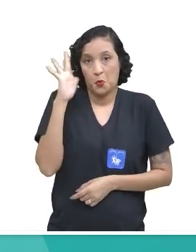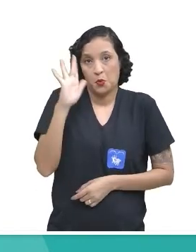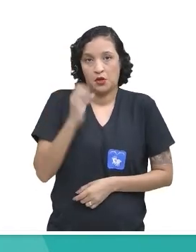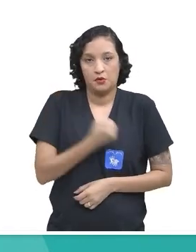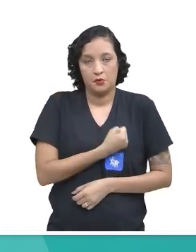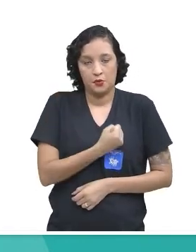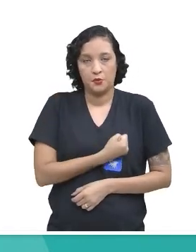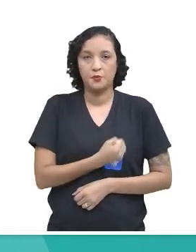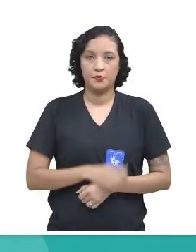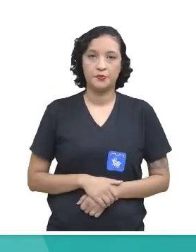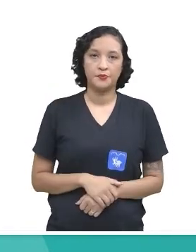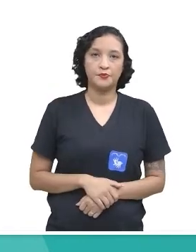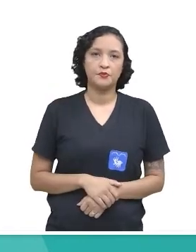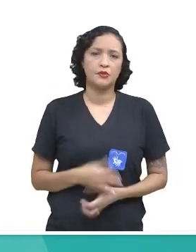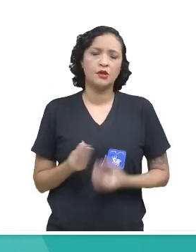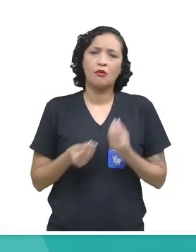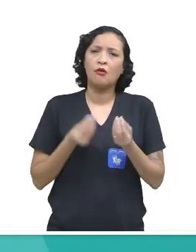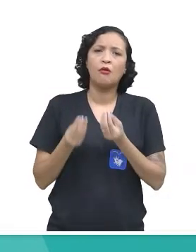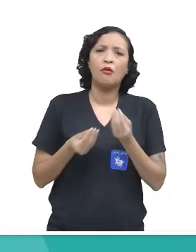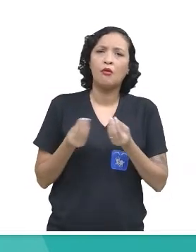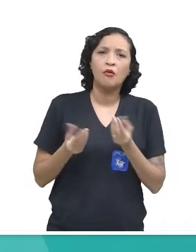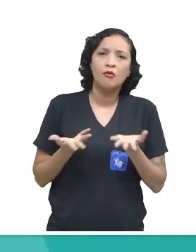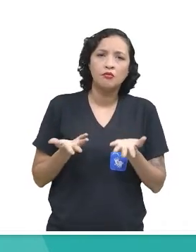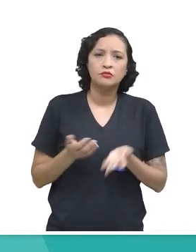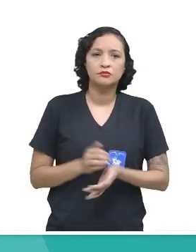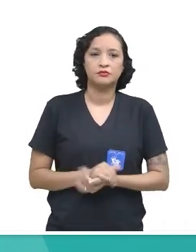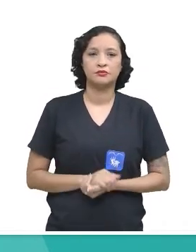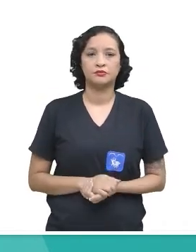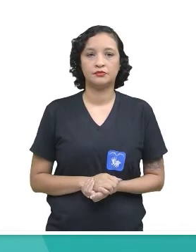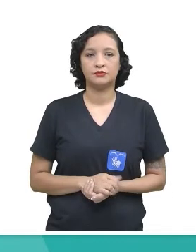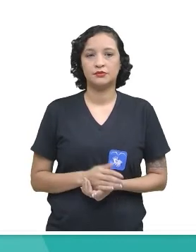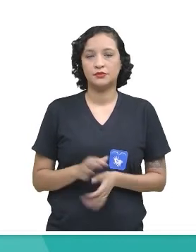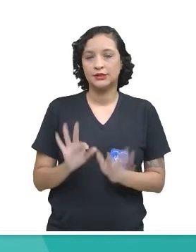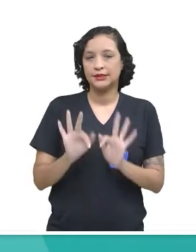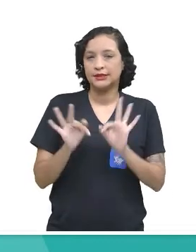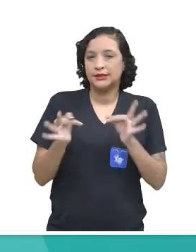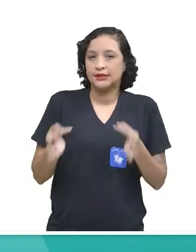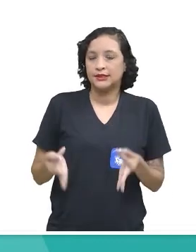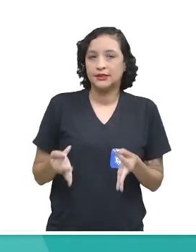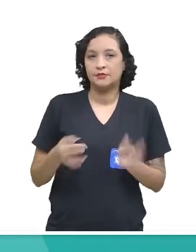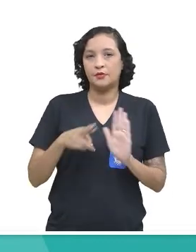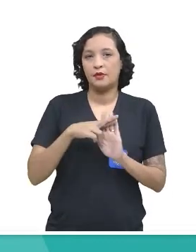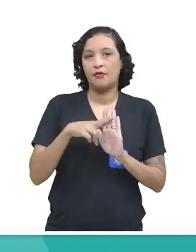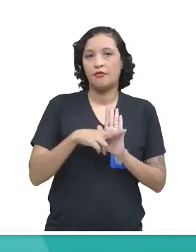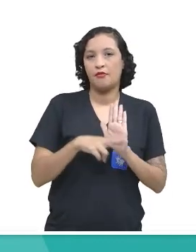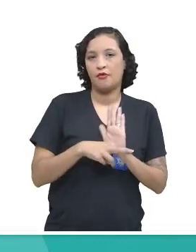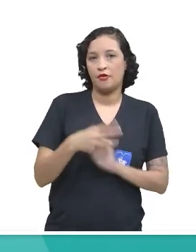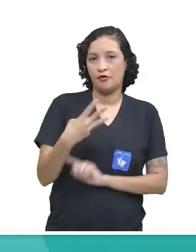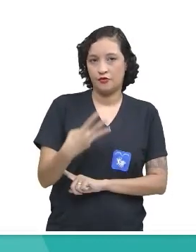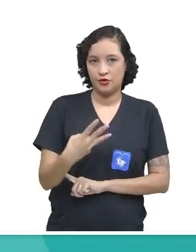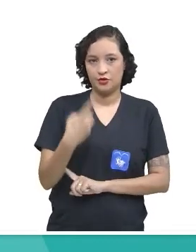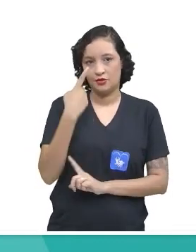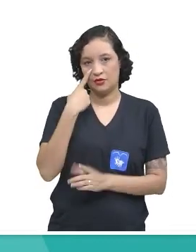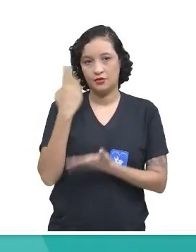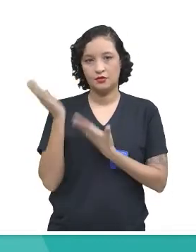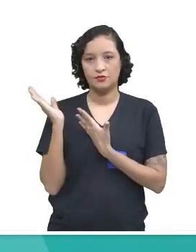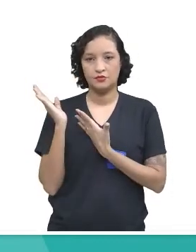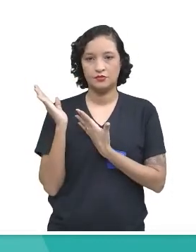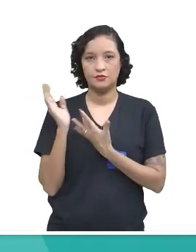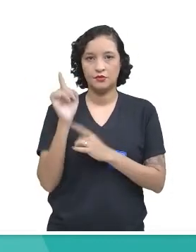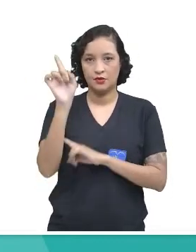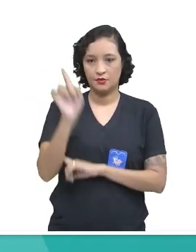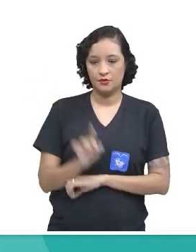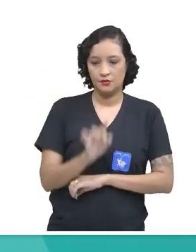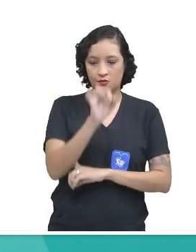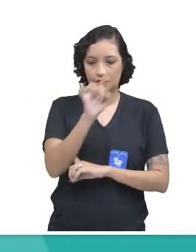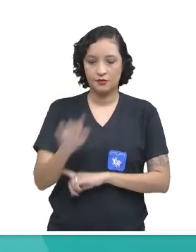Como é que a gente pode resolver esse problema? Bem simples, através da regra de 3, né? O que a gente faz? A gente multiplica aqui,